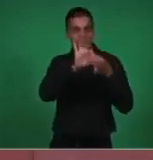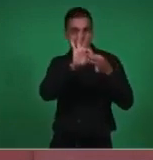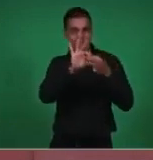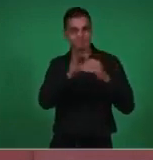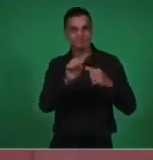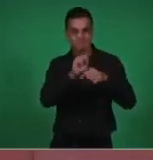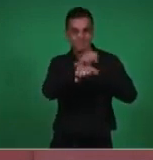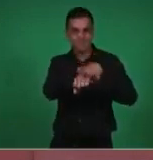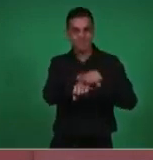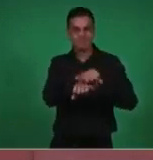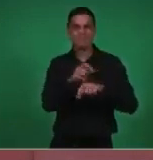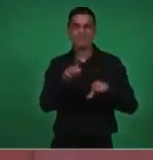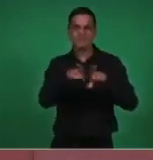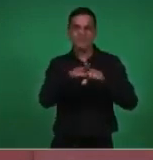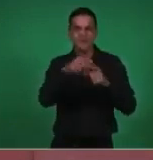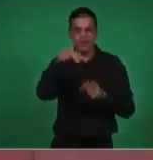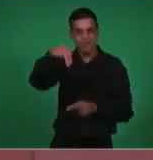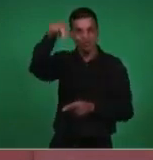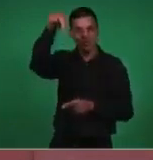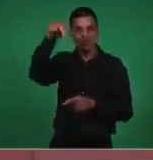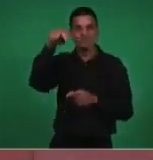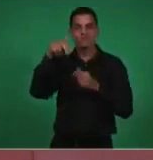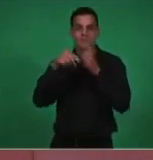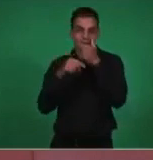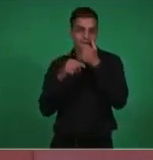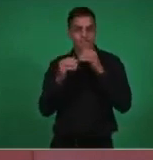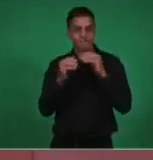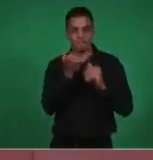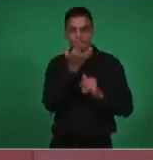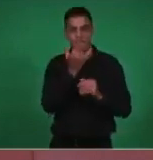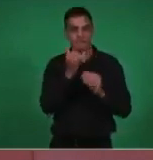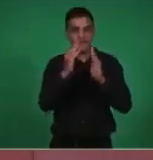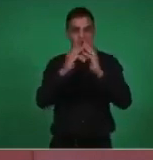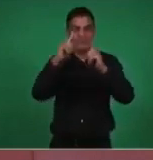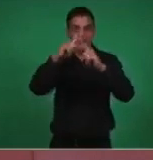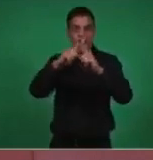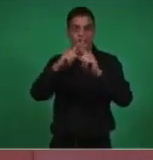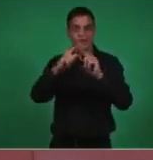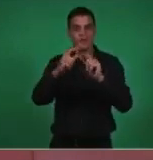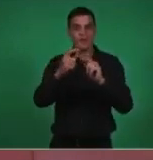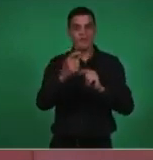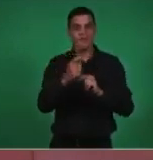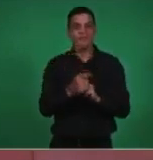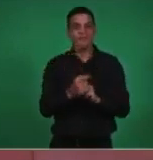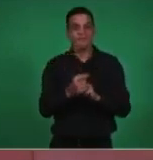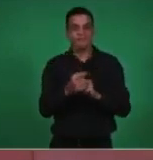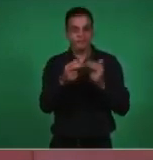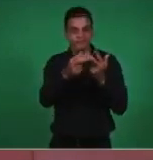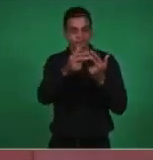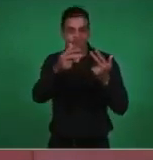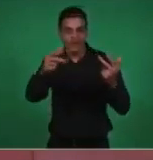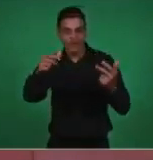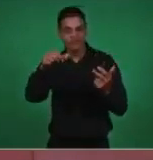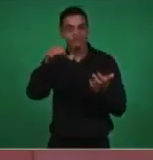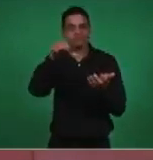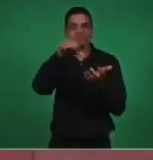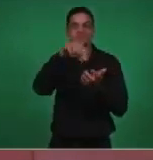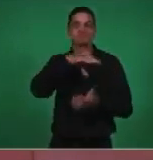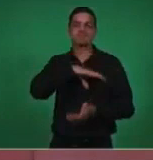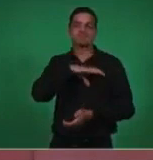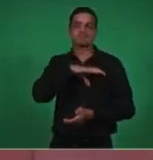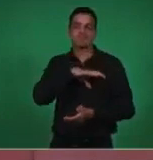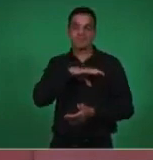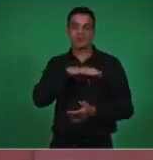Granolés, que é uma cidade próxima a Barcelona, e também em Barcelona, onde temos uma igreja.